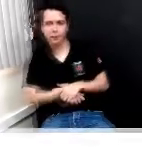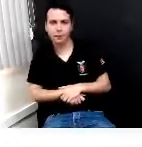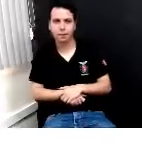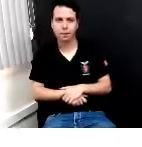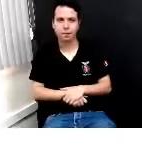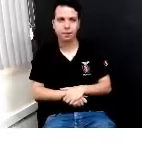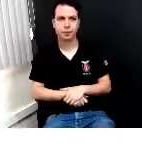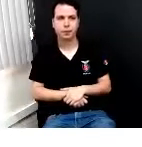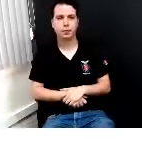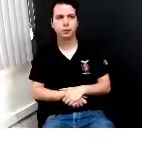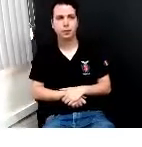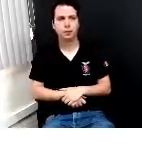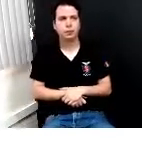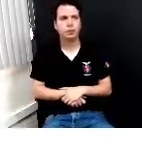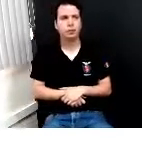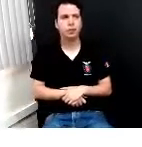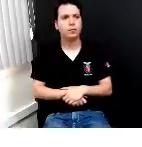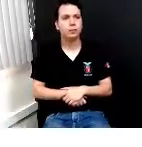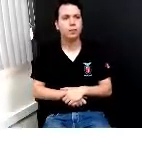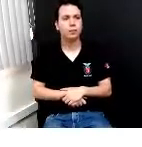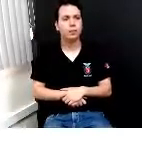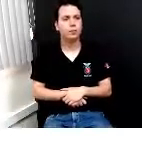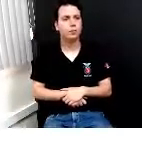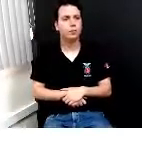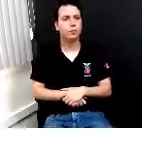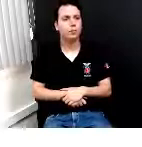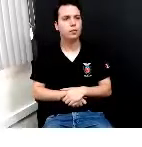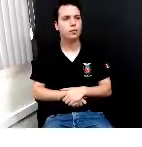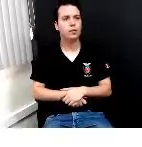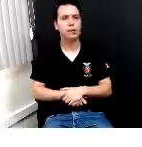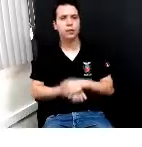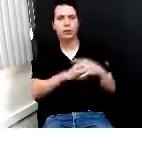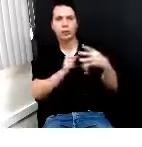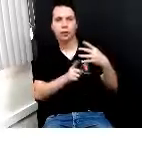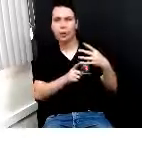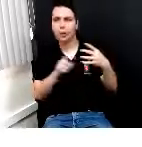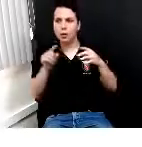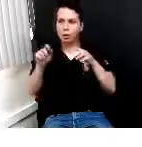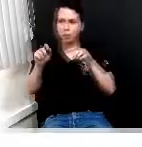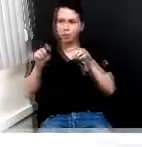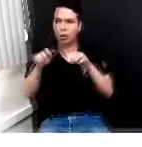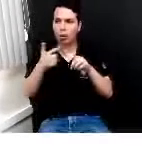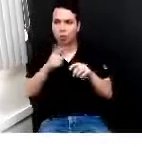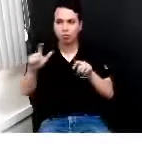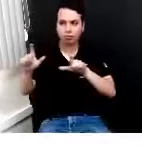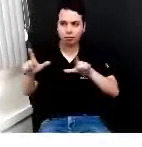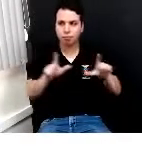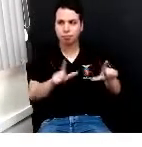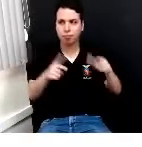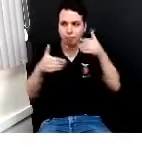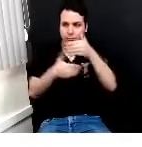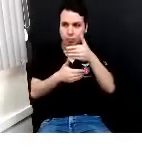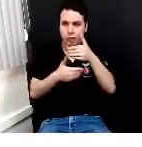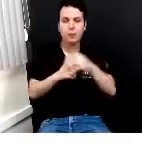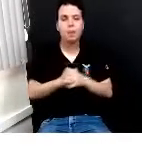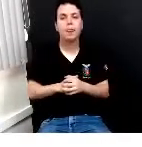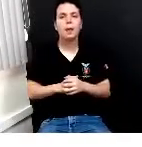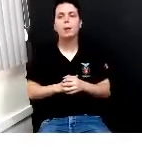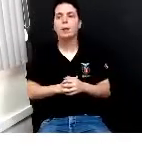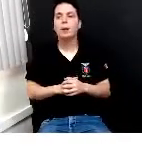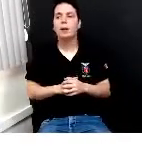uma próxima tela, gentileza, encaminhamentos gerais. Então, a ideia é de pensar que possibilidades